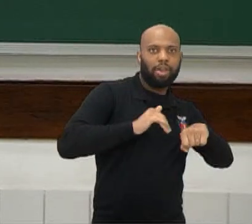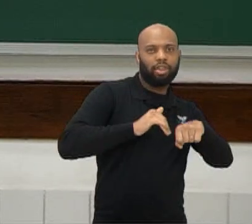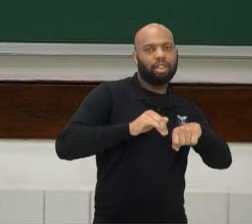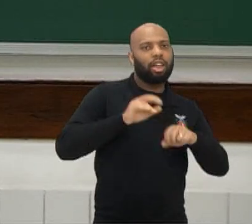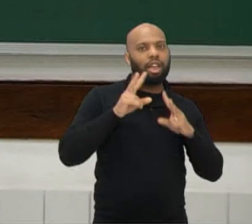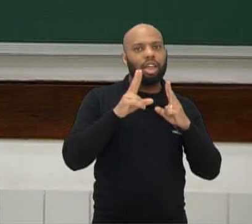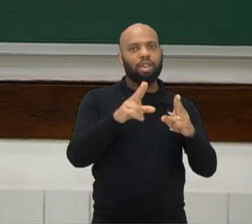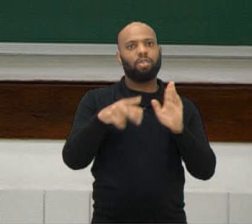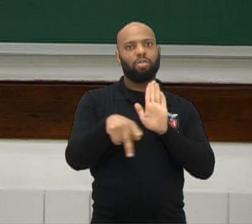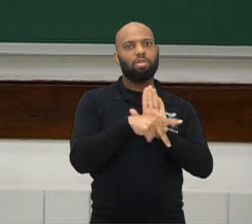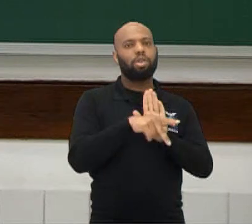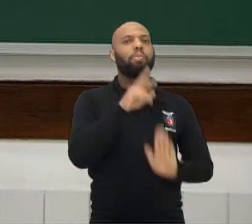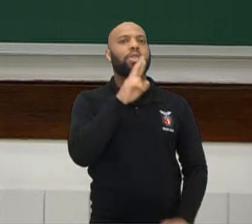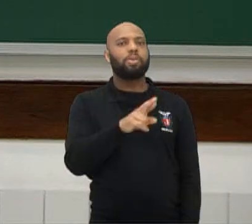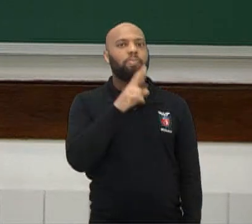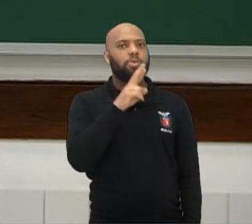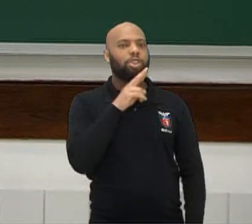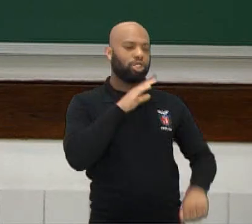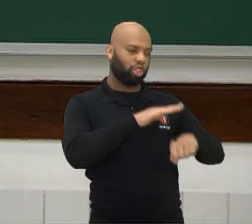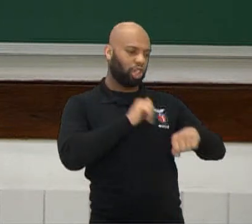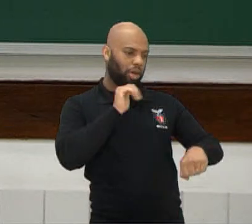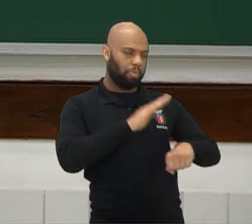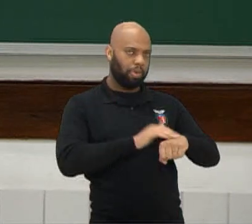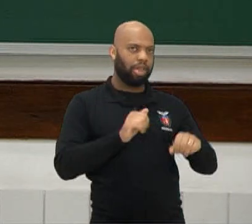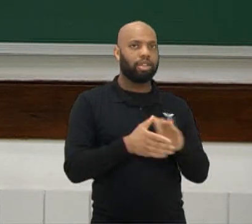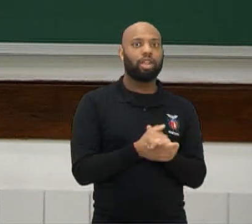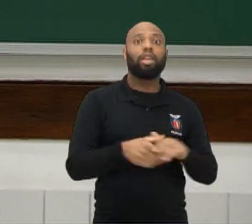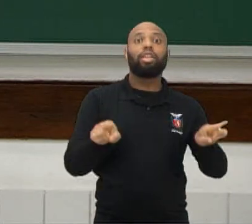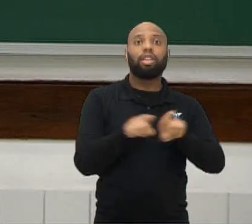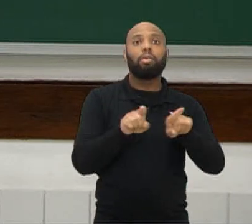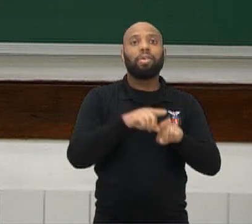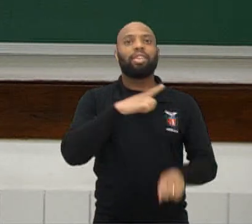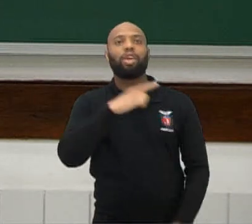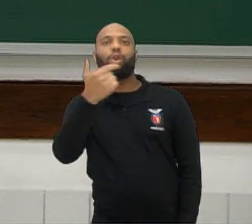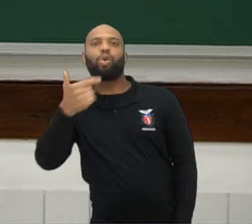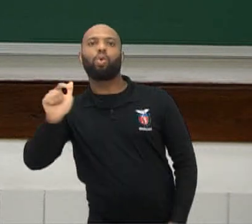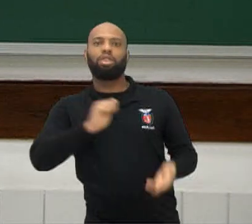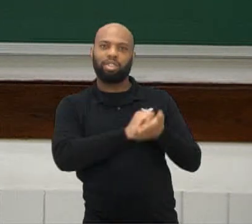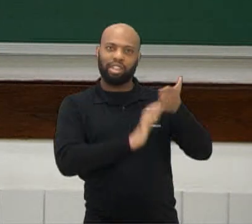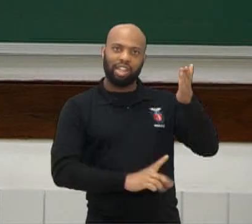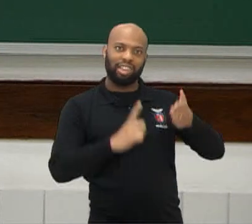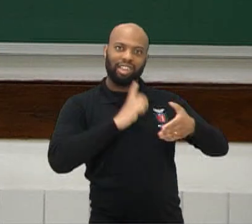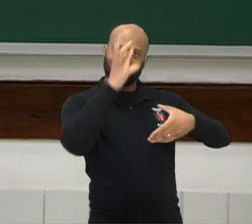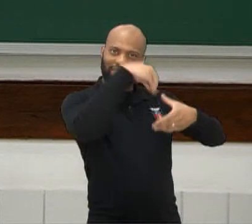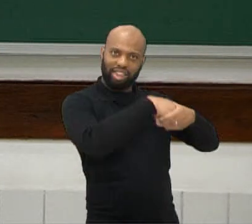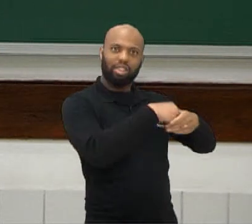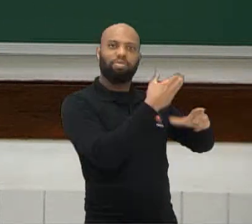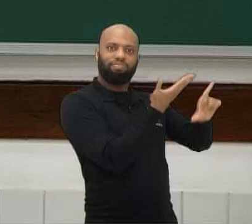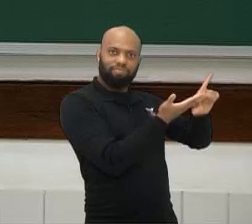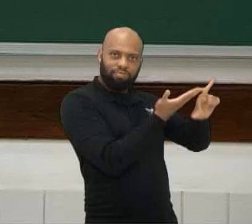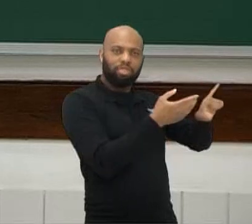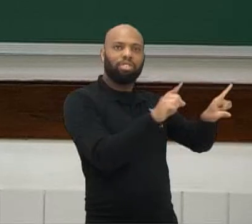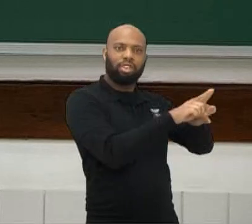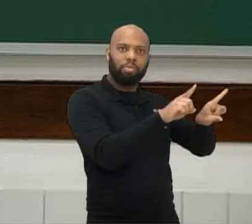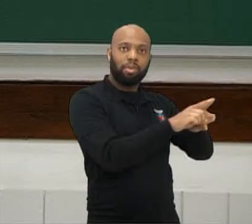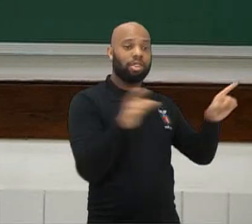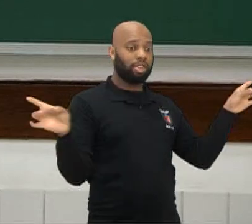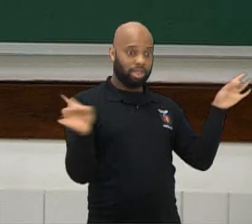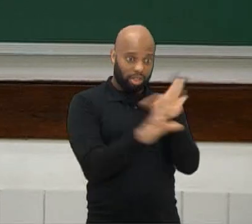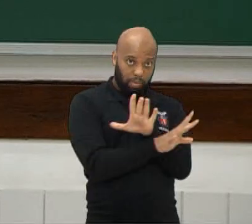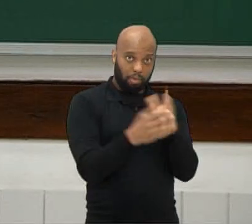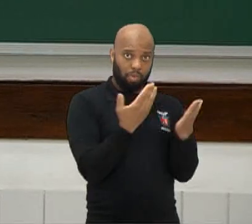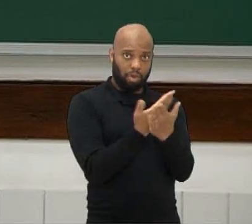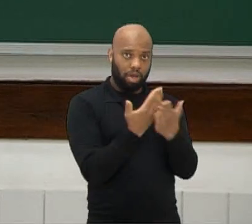vocês estivessem respondendo à chamada. Façam também os outros exercícios do aplicativo que estão lá. Então, terminou a